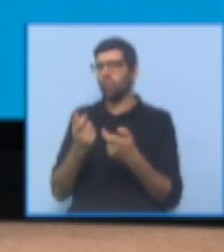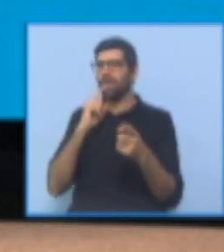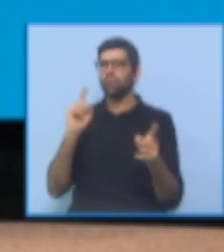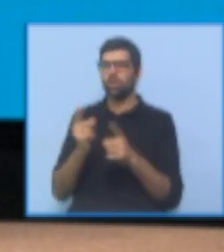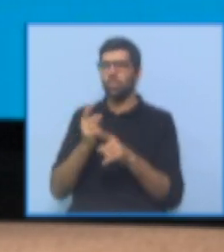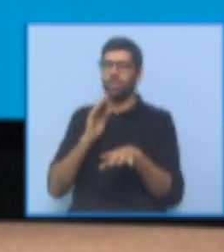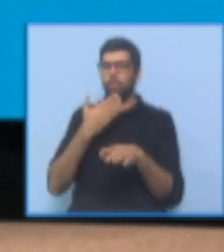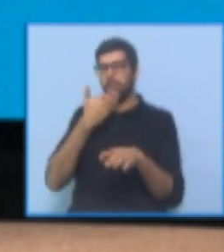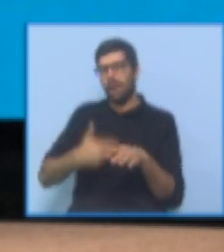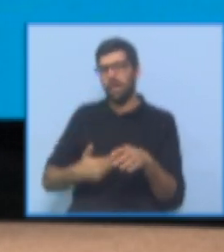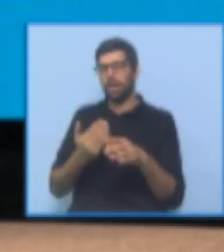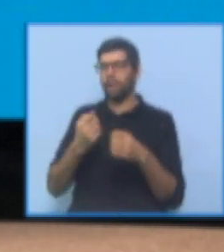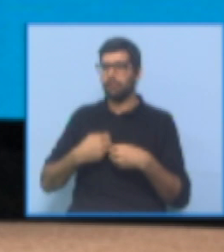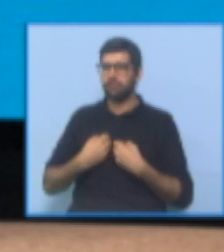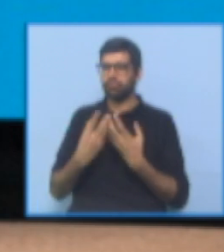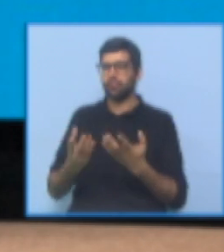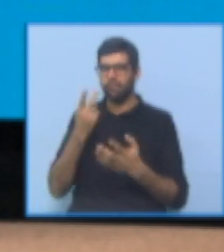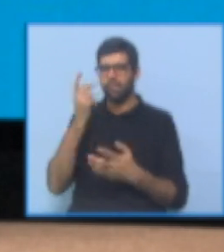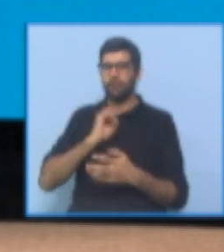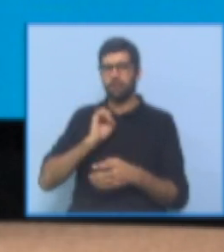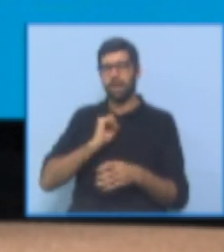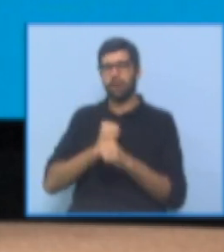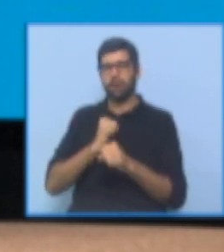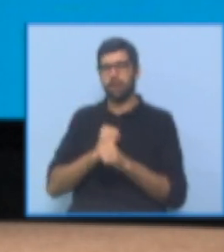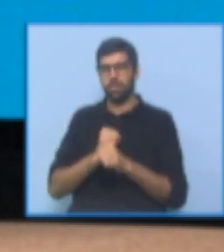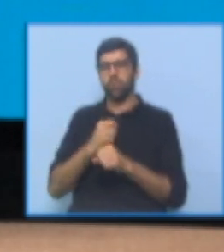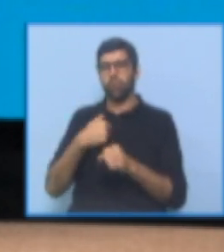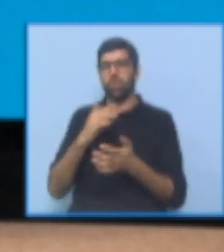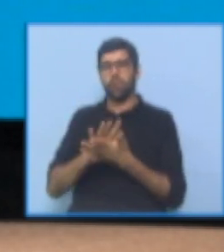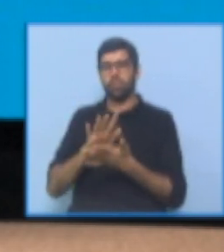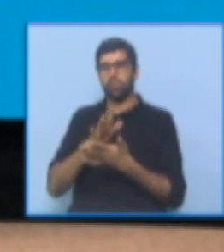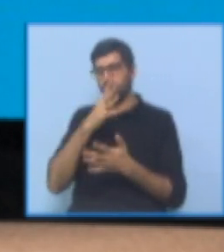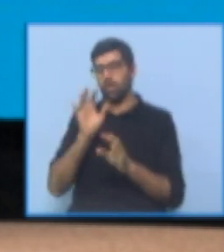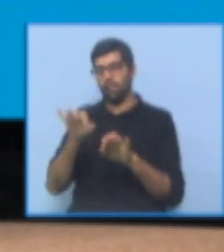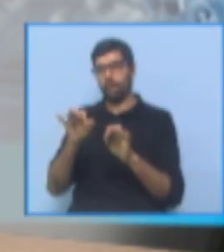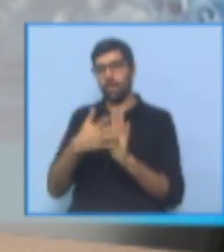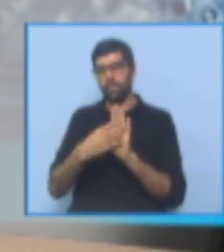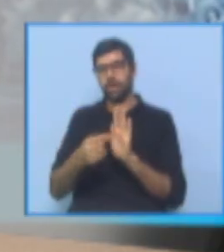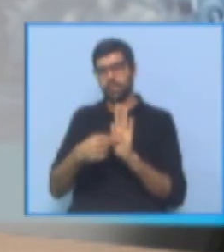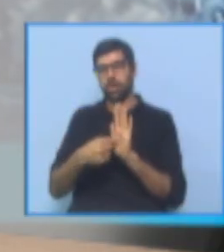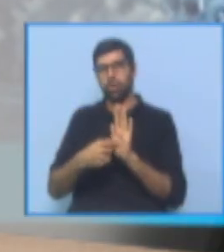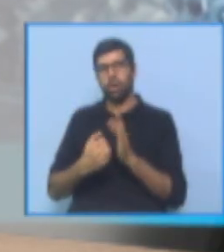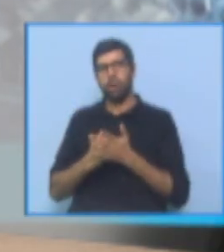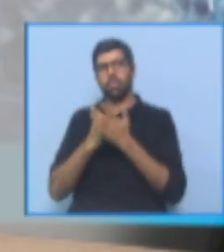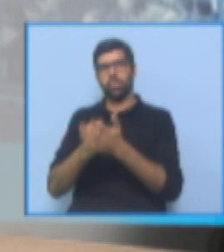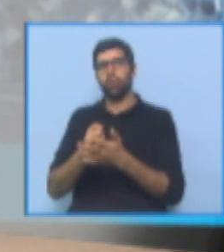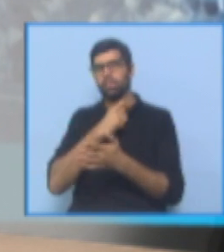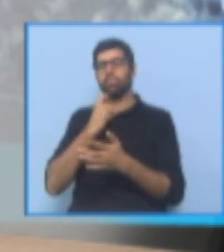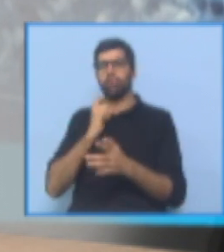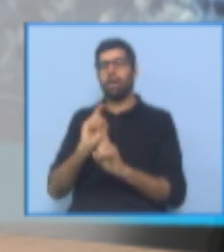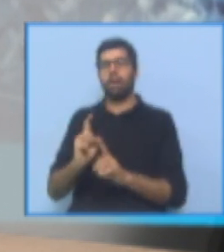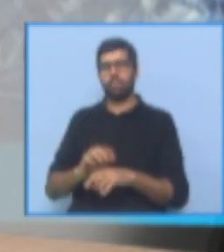testemunho, uma partilha daquilo que é a minha vida como pastora. O editor termina precisamente com essa referência do apoio aos